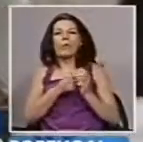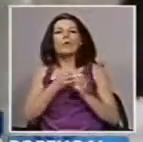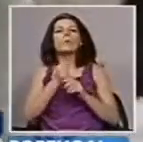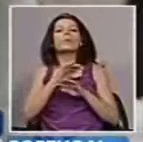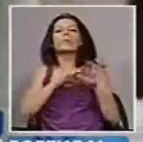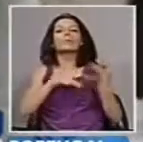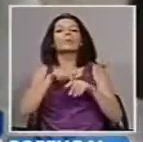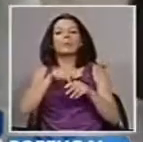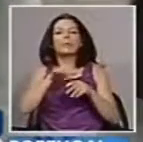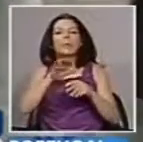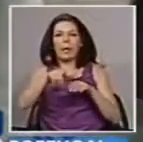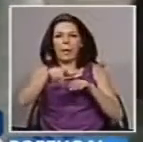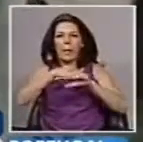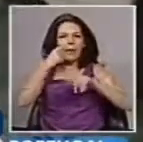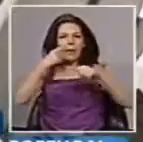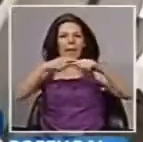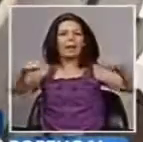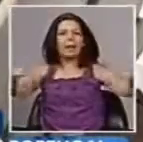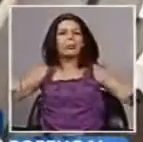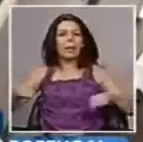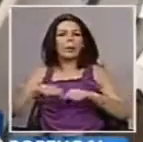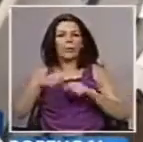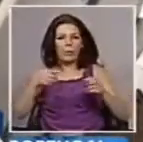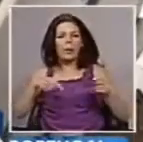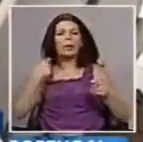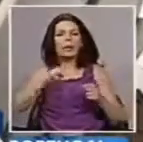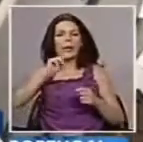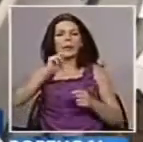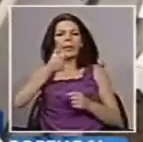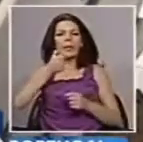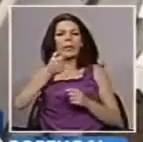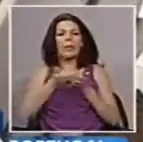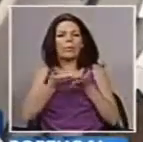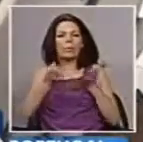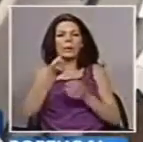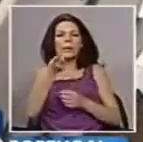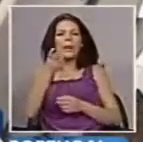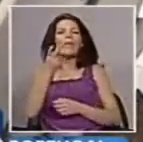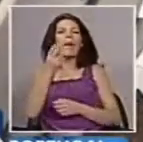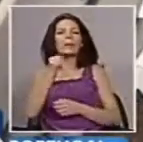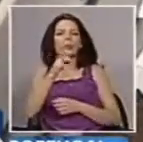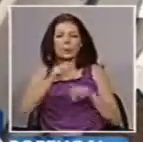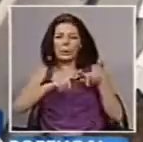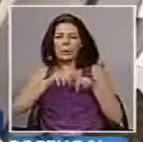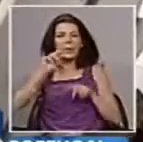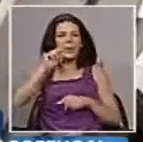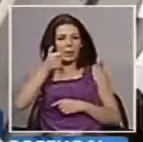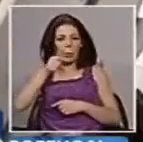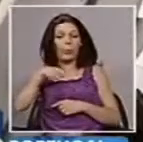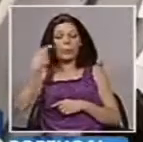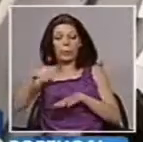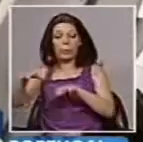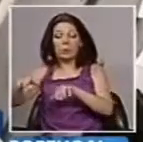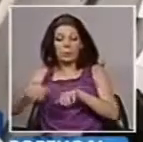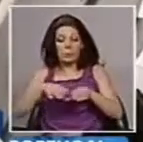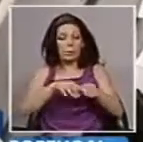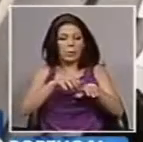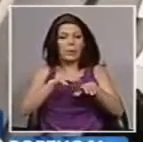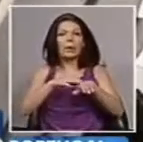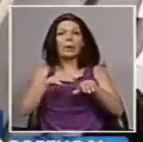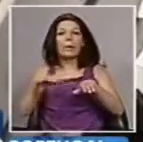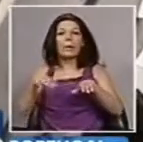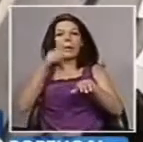é feito sobretudo em estes tabuleiros, cada tabuleiro tem 35 vasos, da qual depois passa numa cabeça de sementeira.